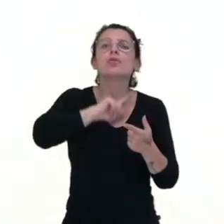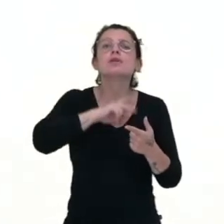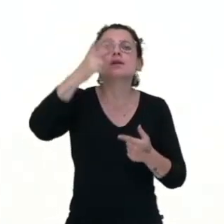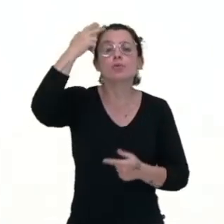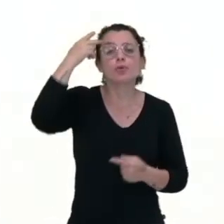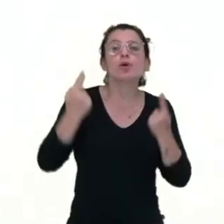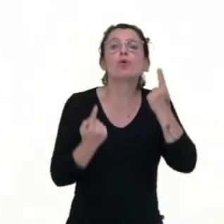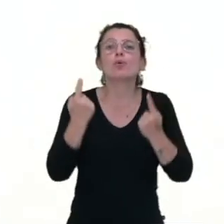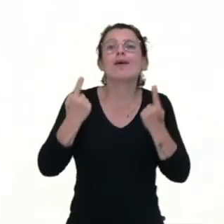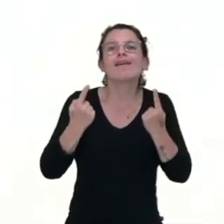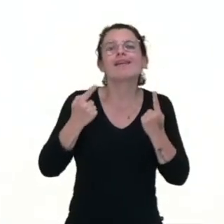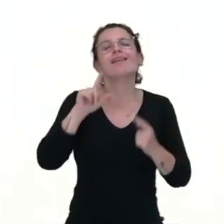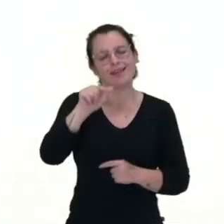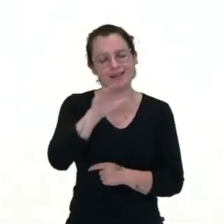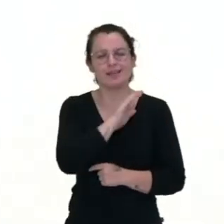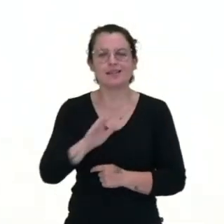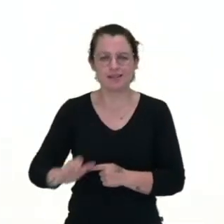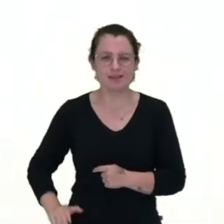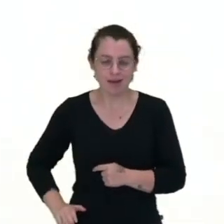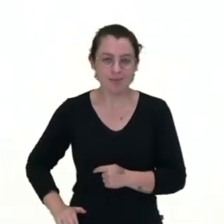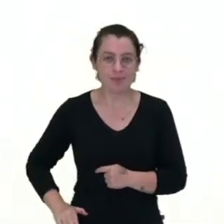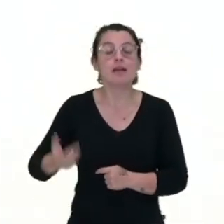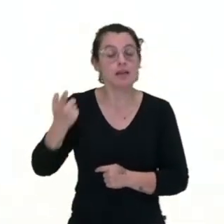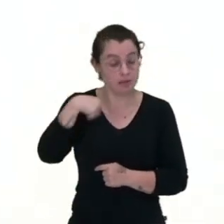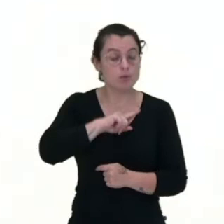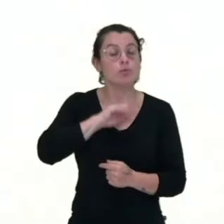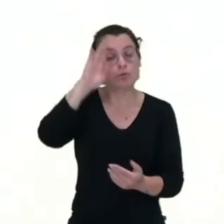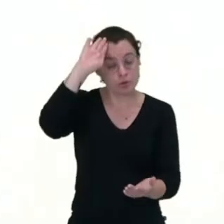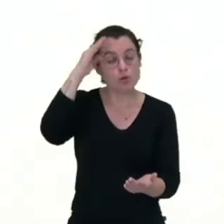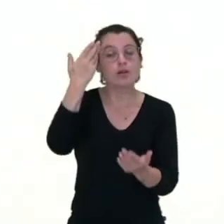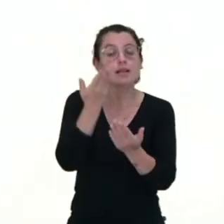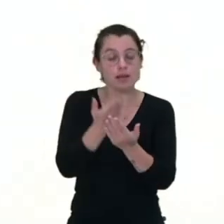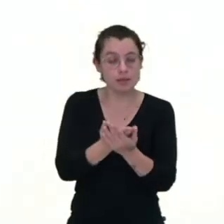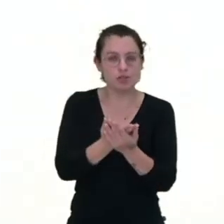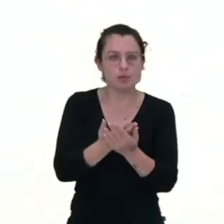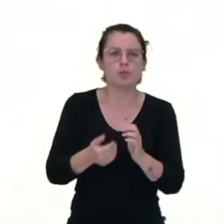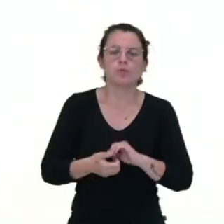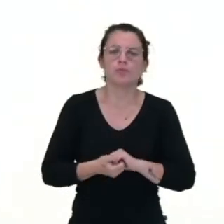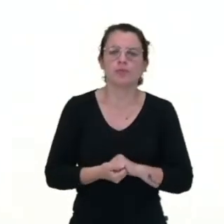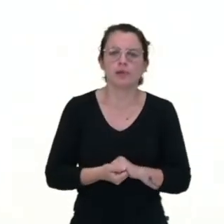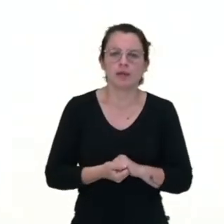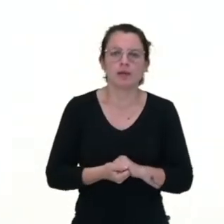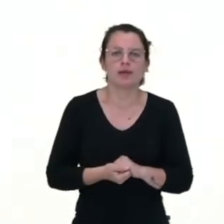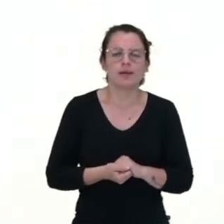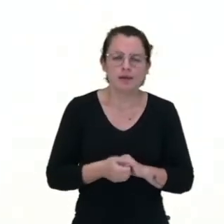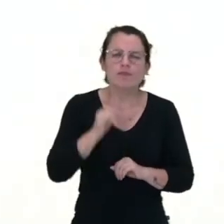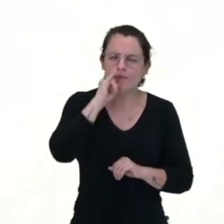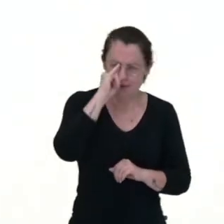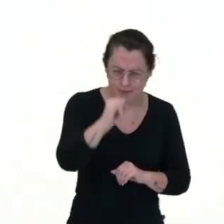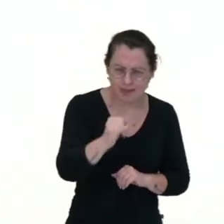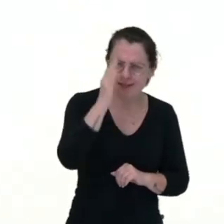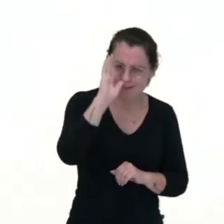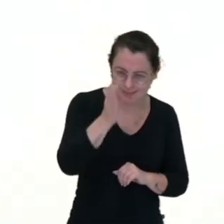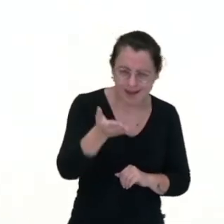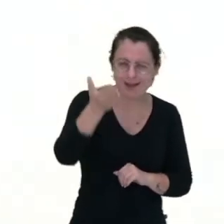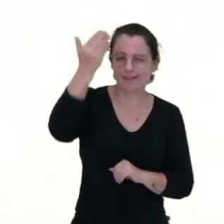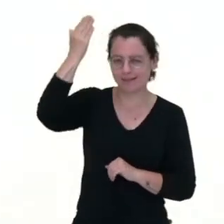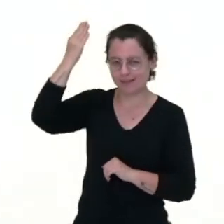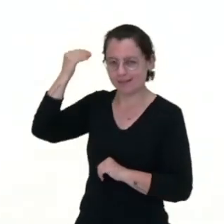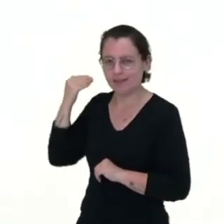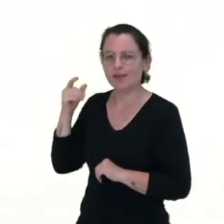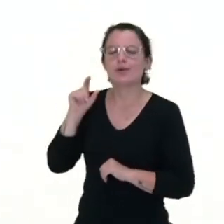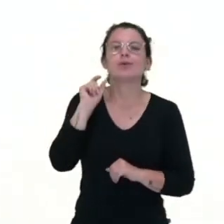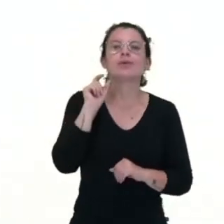do criacionismo, né? Do qual muitas pessoas acreditam. E como eu disse a vocês lá no início da nossa conversa,